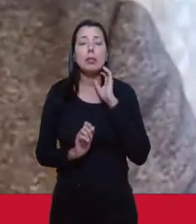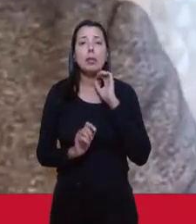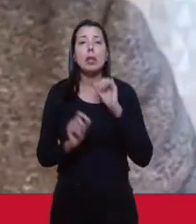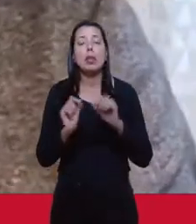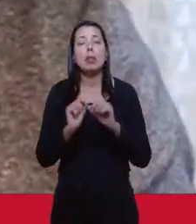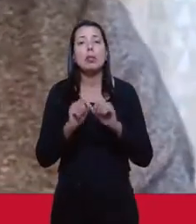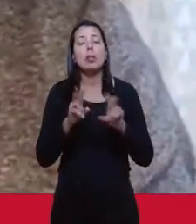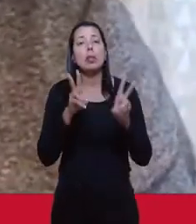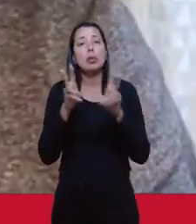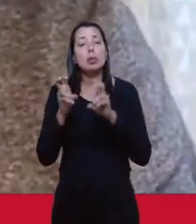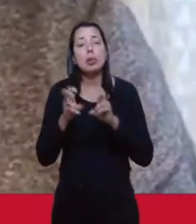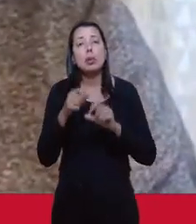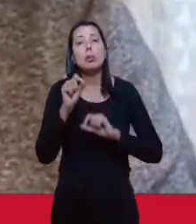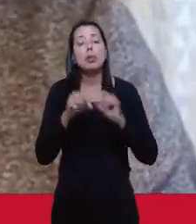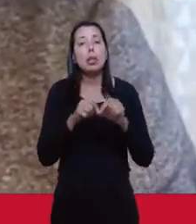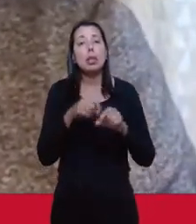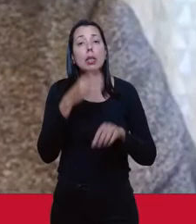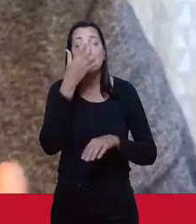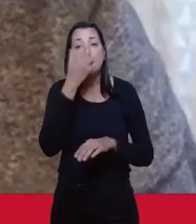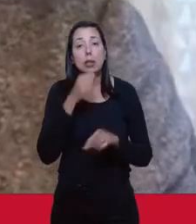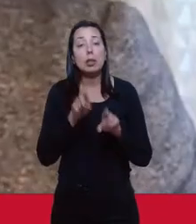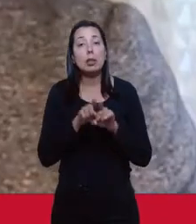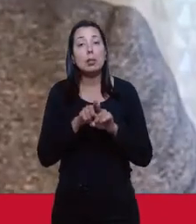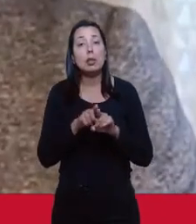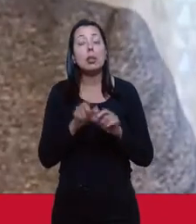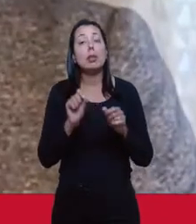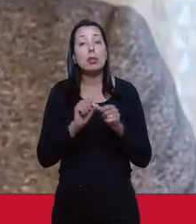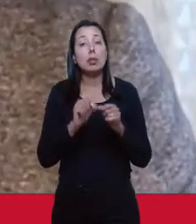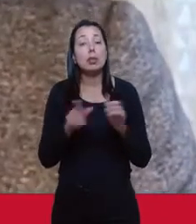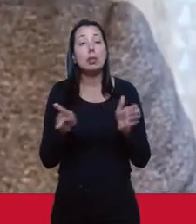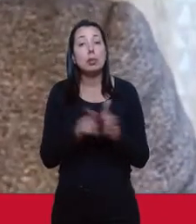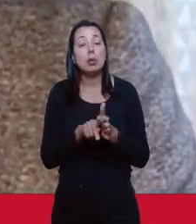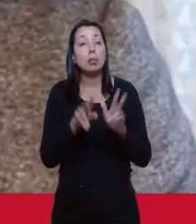emprestei a esse tema e pela seriedade com que eu conduzi esse